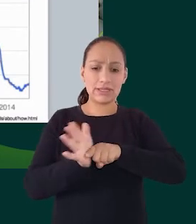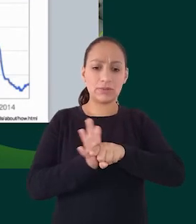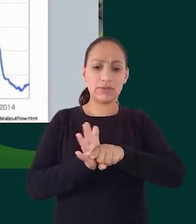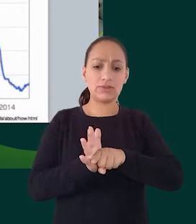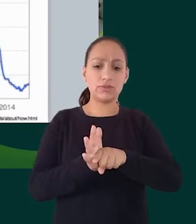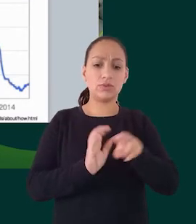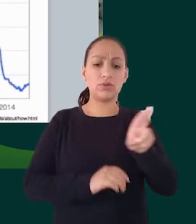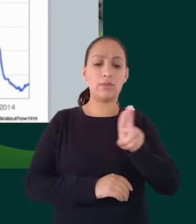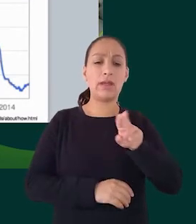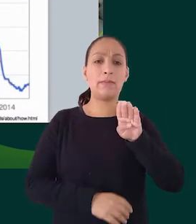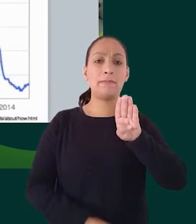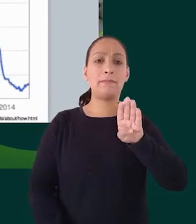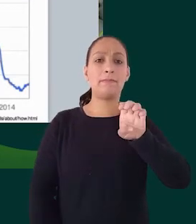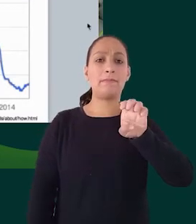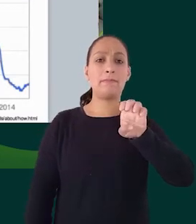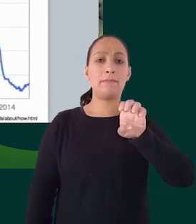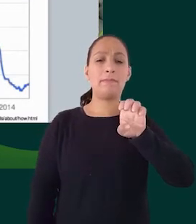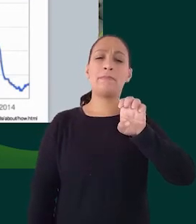pergunta aqui.